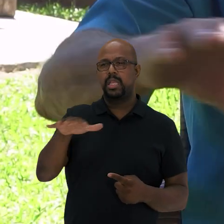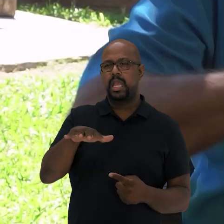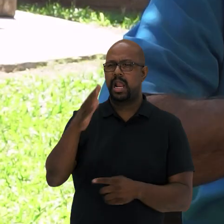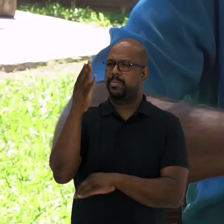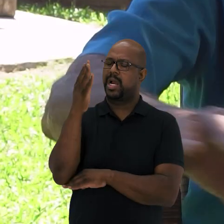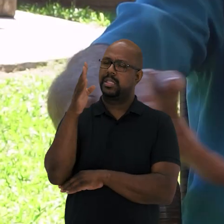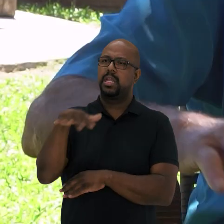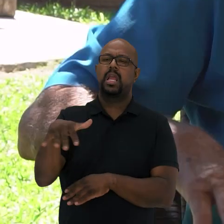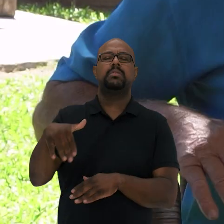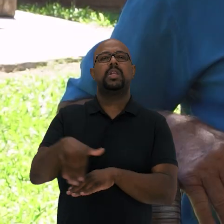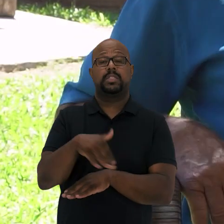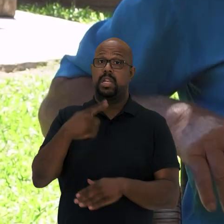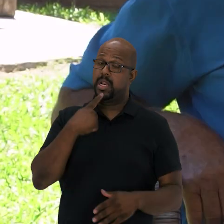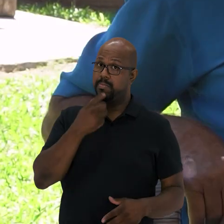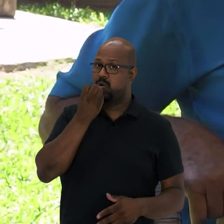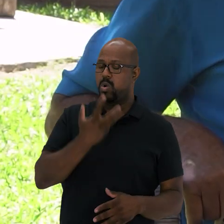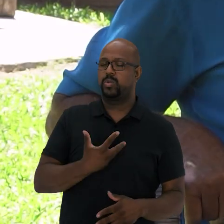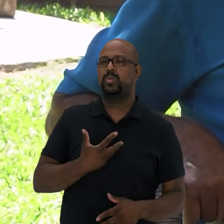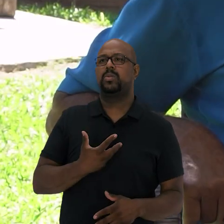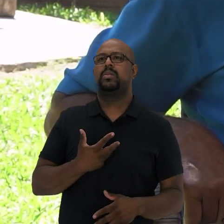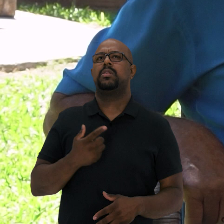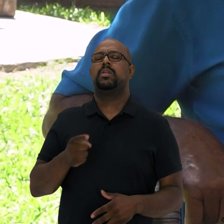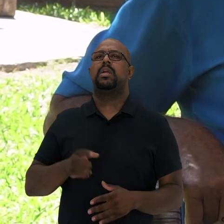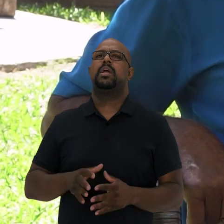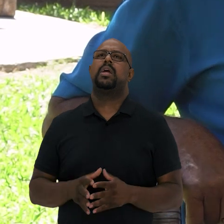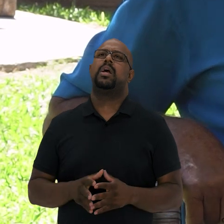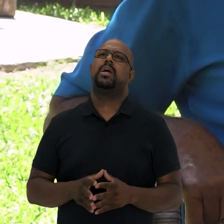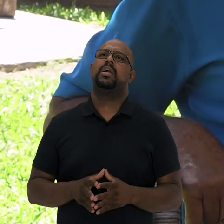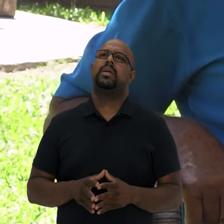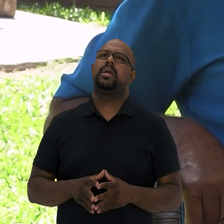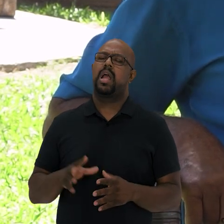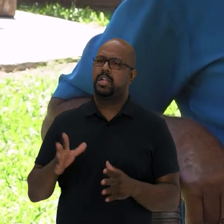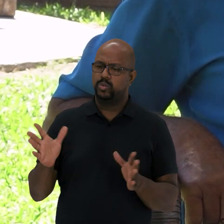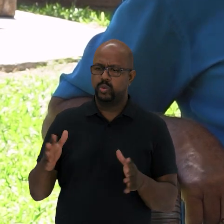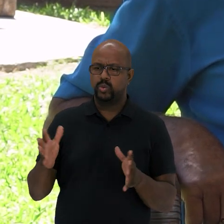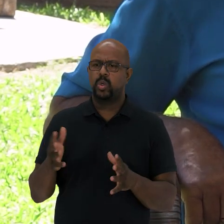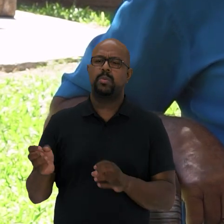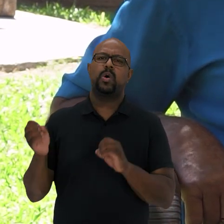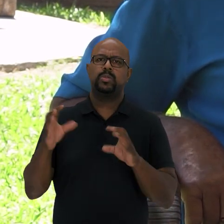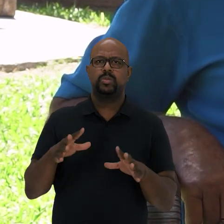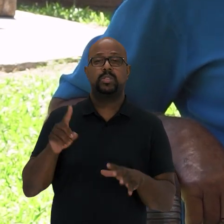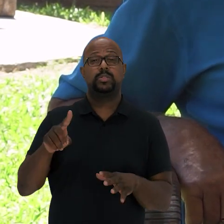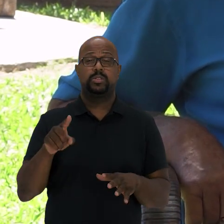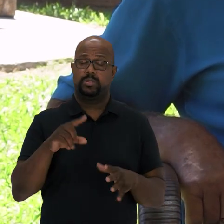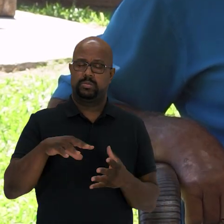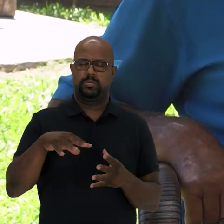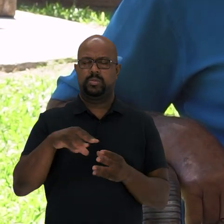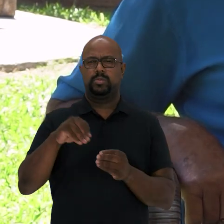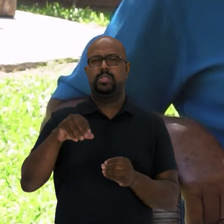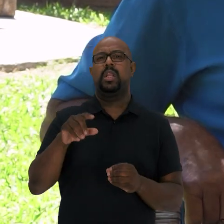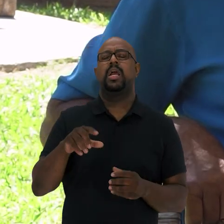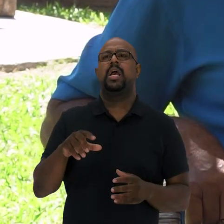aquela madeira na estrada. Ele me contou, o velho Fridolin Asman. E aí ele juntou aquilo ali, botou no alto, tinha um del-rey